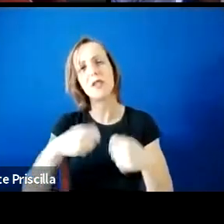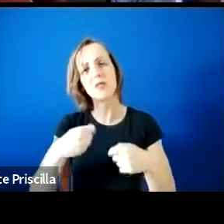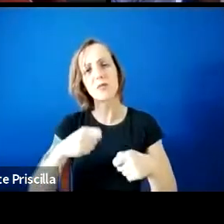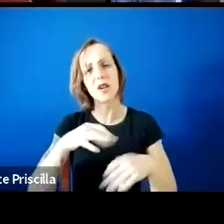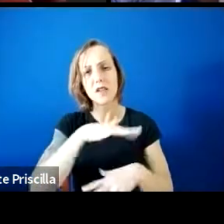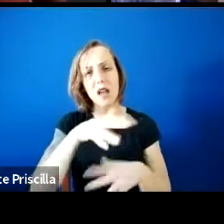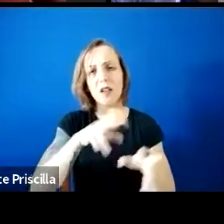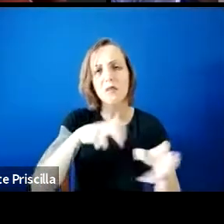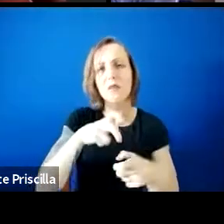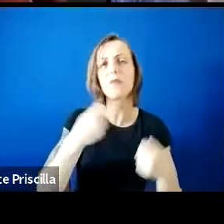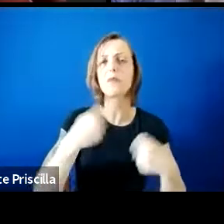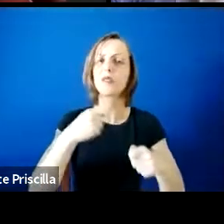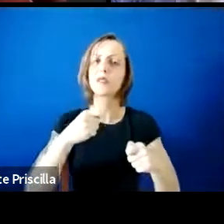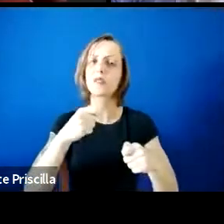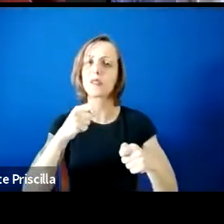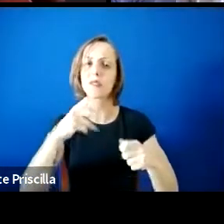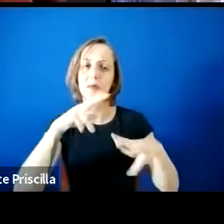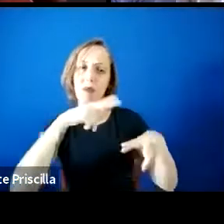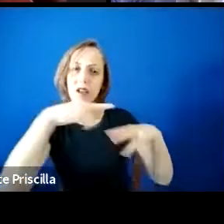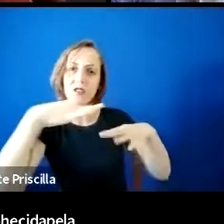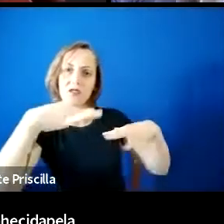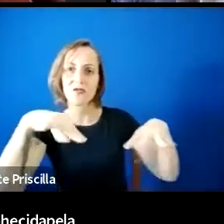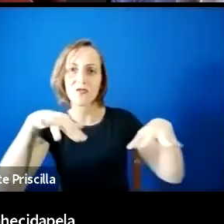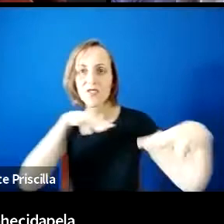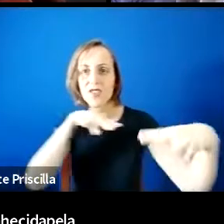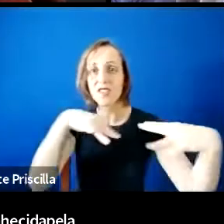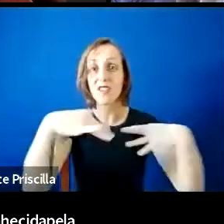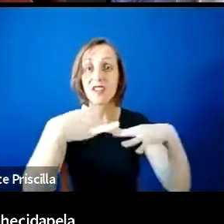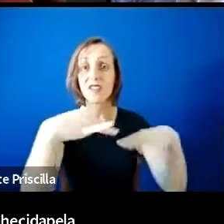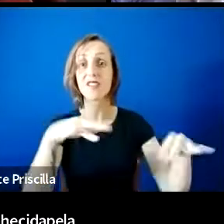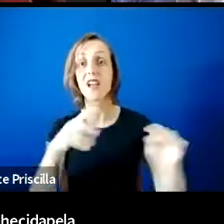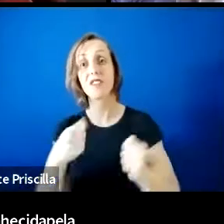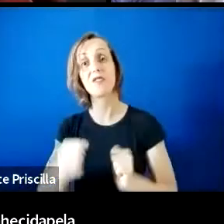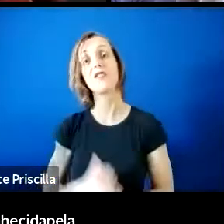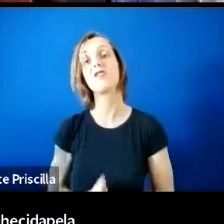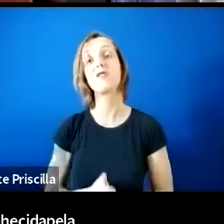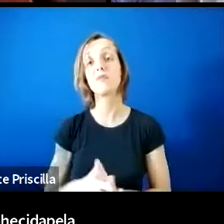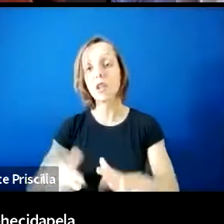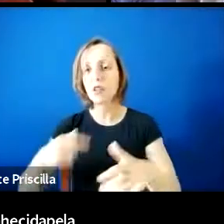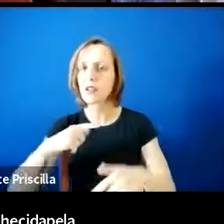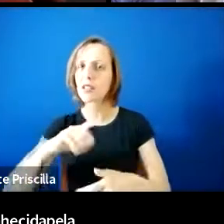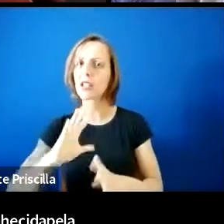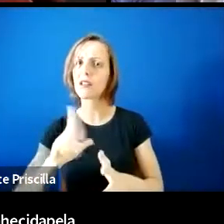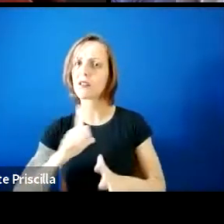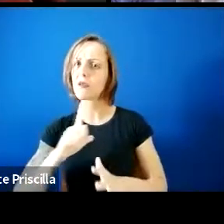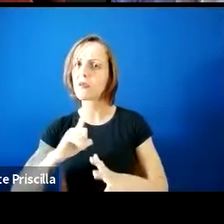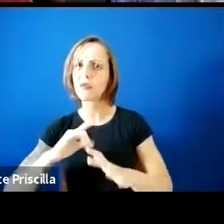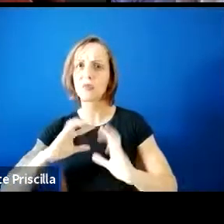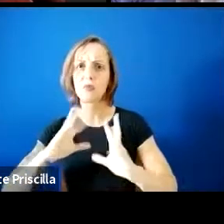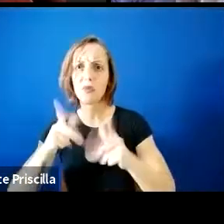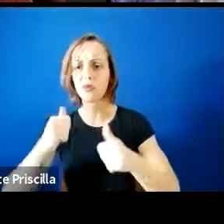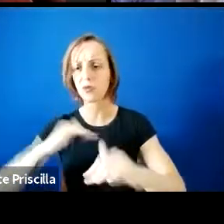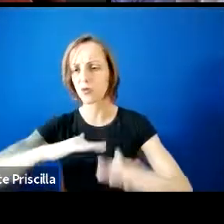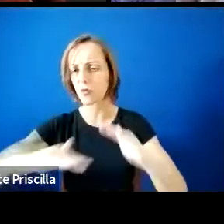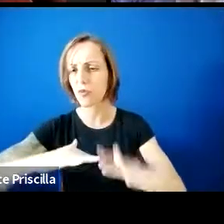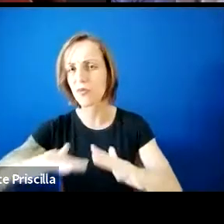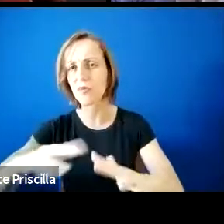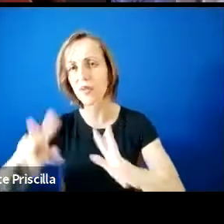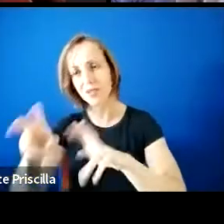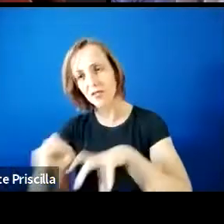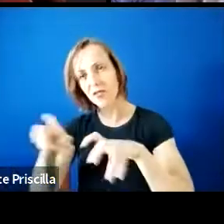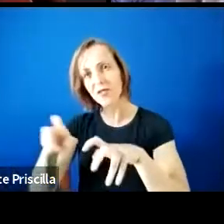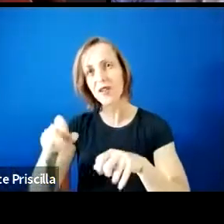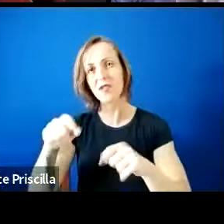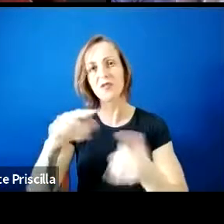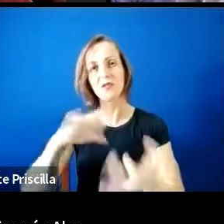essa grande articulação de movimentos campesinos do mundo inteiro, né? A ALCA, tantas lutas que a gente já conseguiu barrar